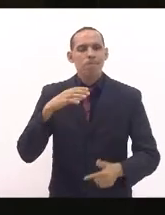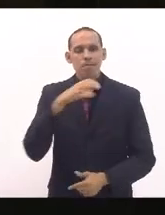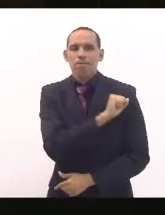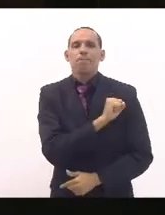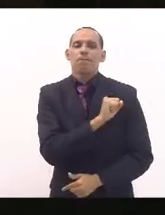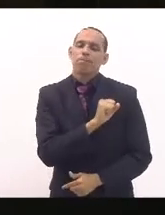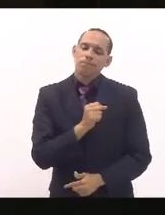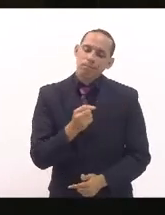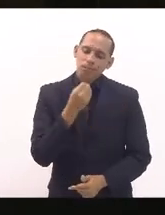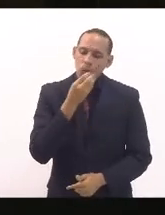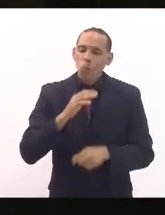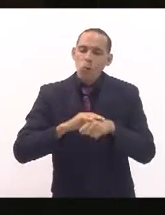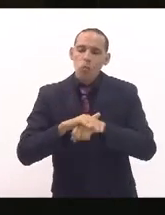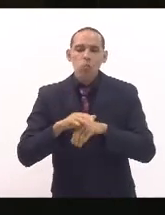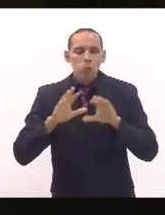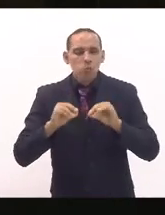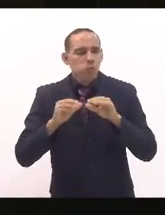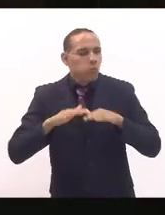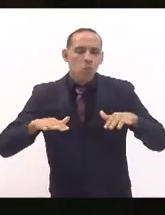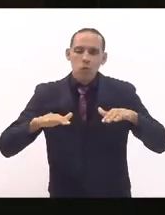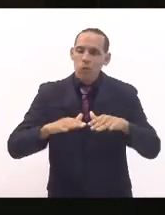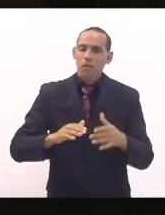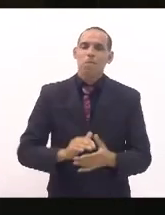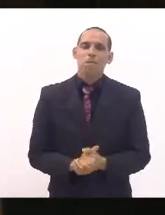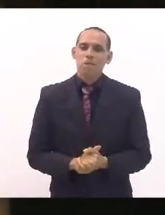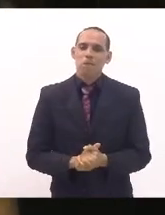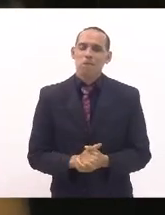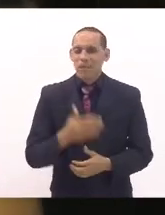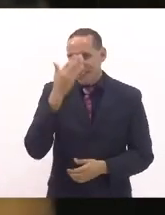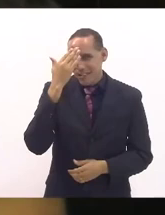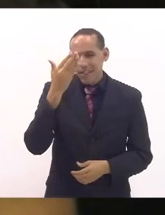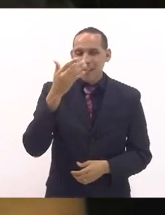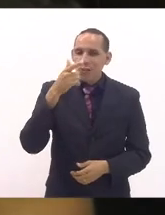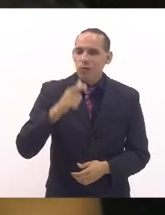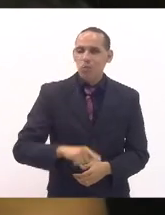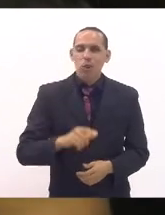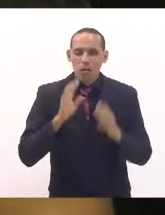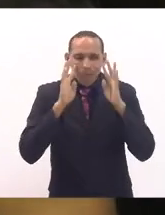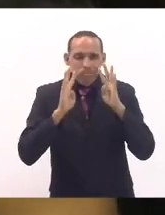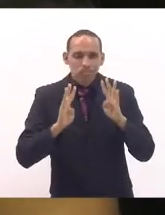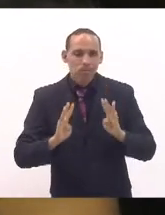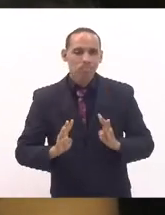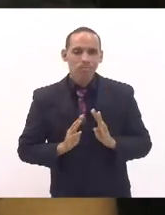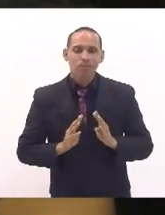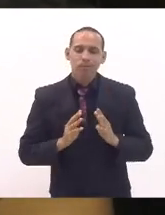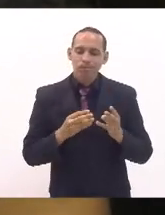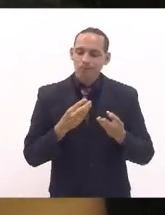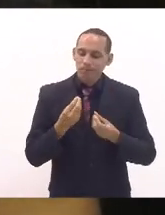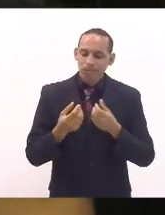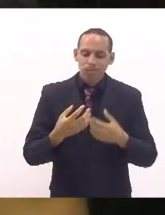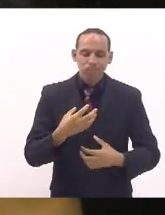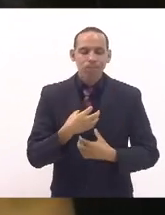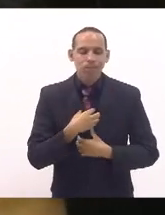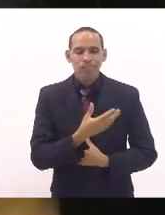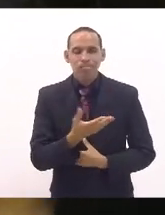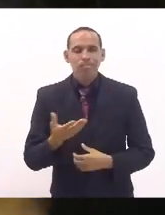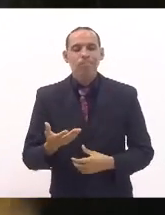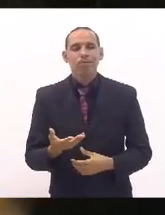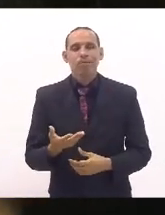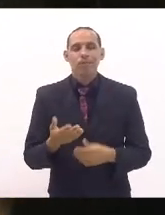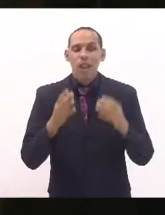Então, uma boa noite a todos, obrigada mais uma vez pela atenção e sensibilidade daqueles que